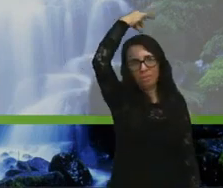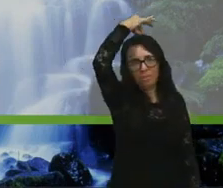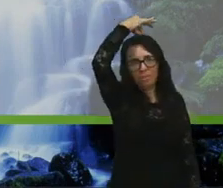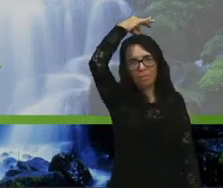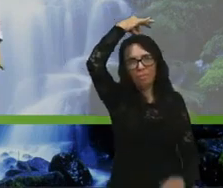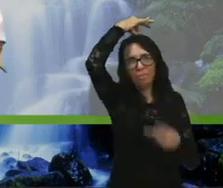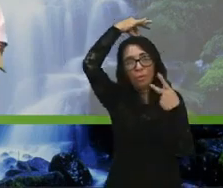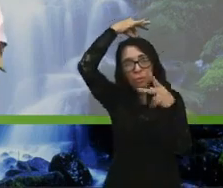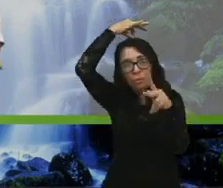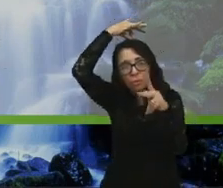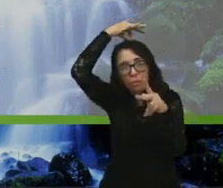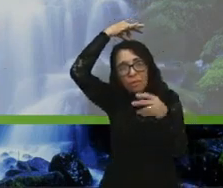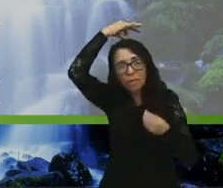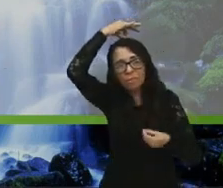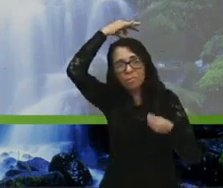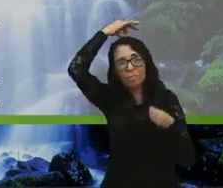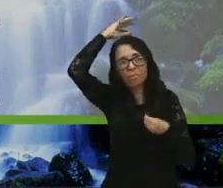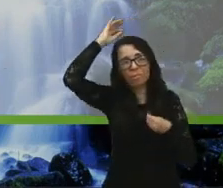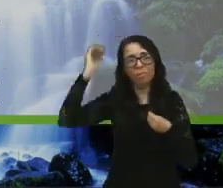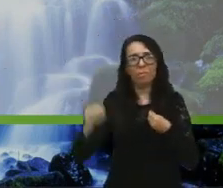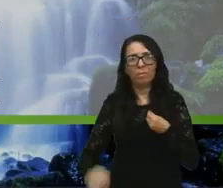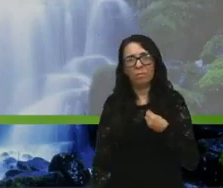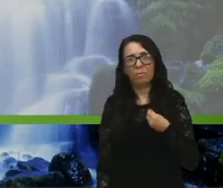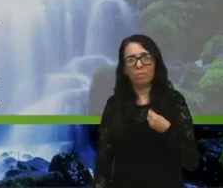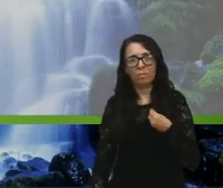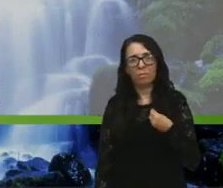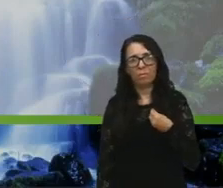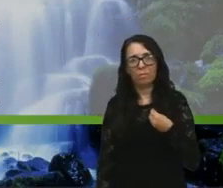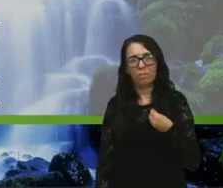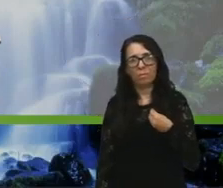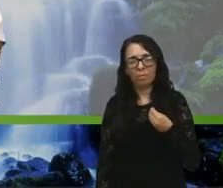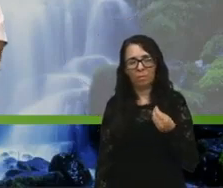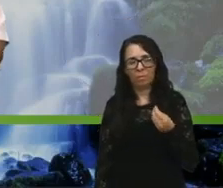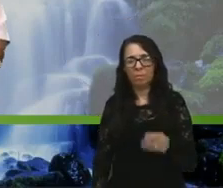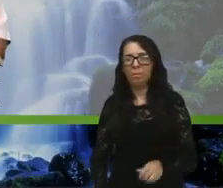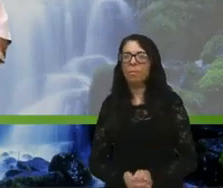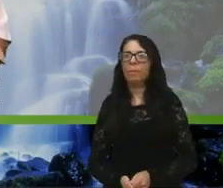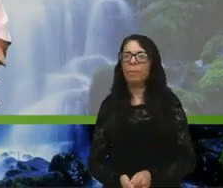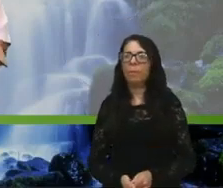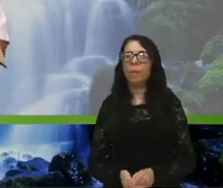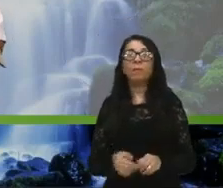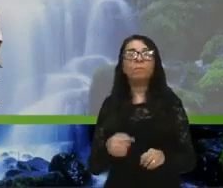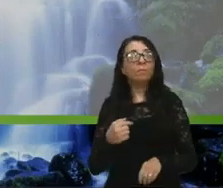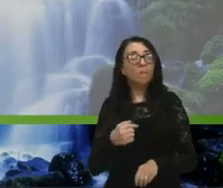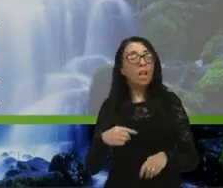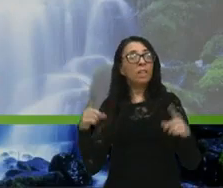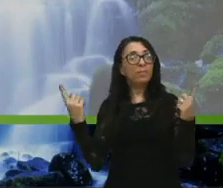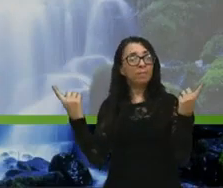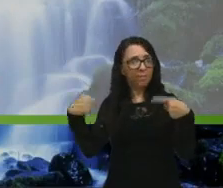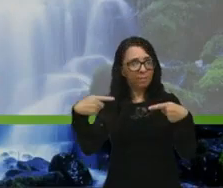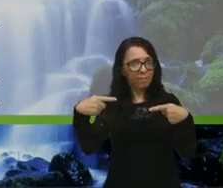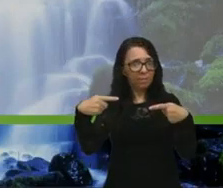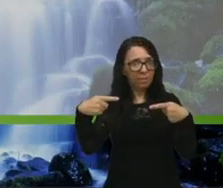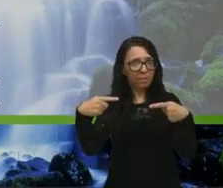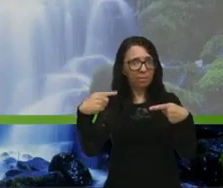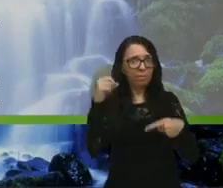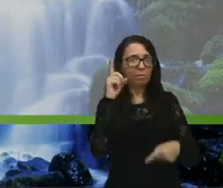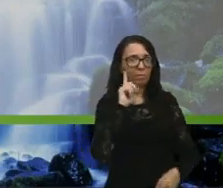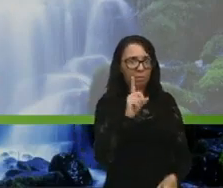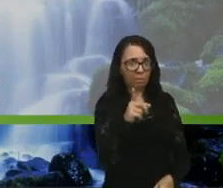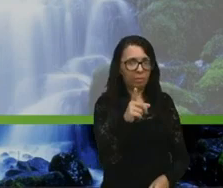Quero propor também que não se associe ao diabo. Preste bem